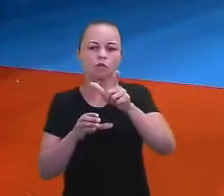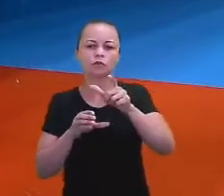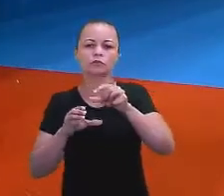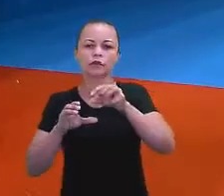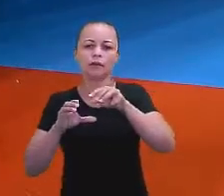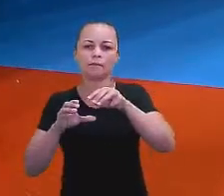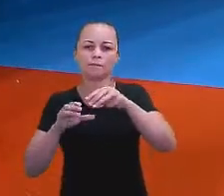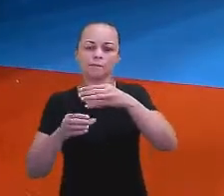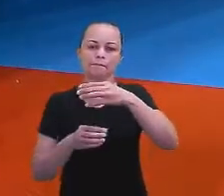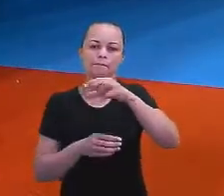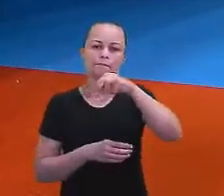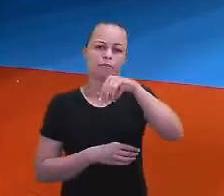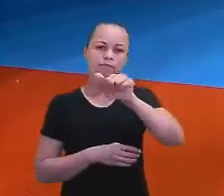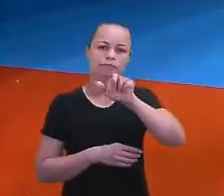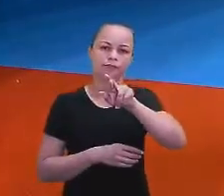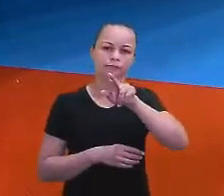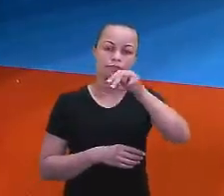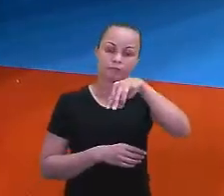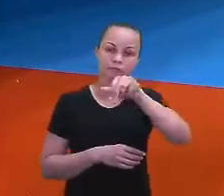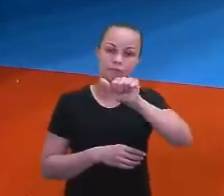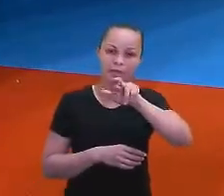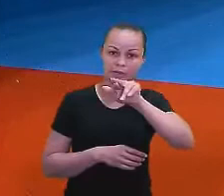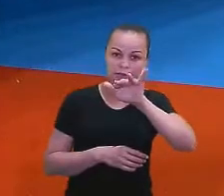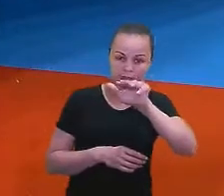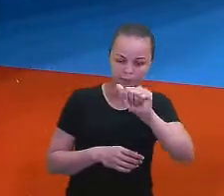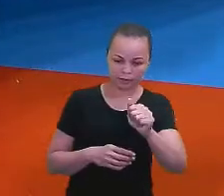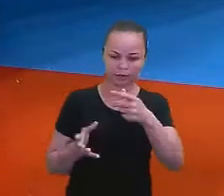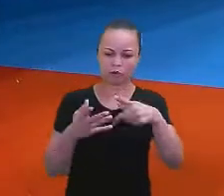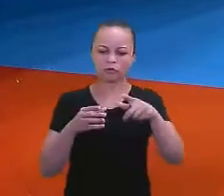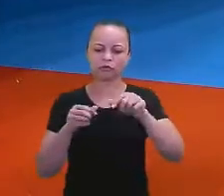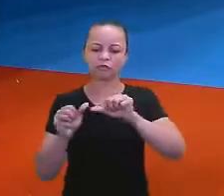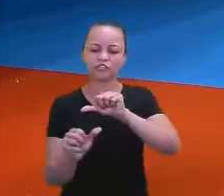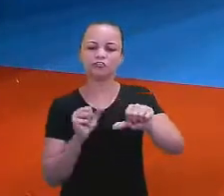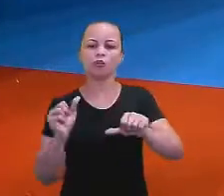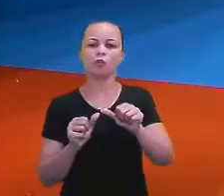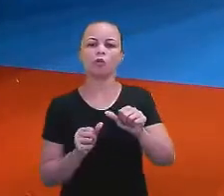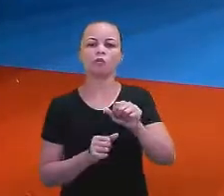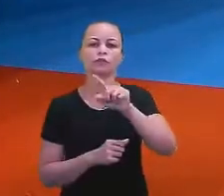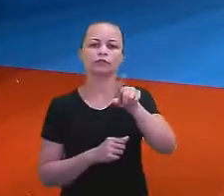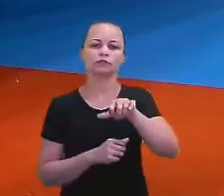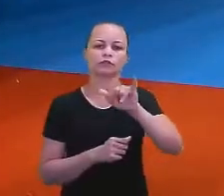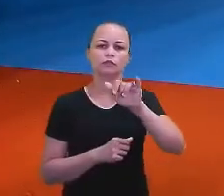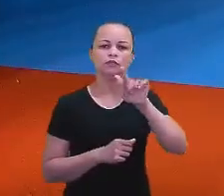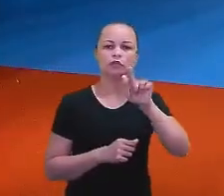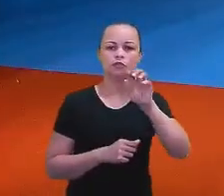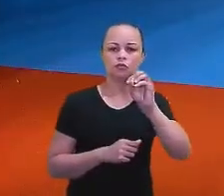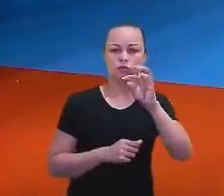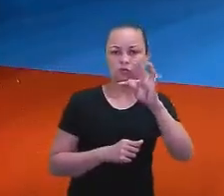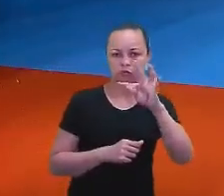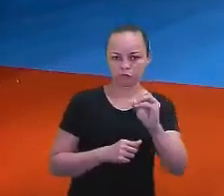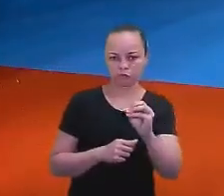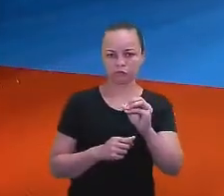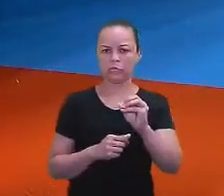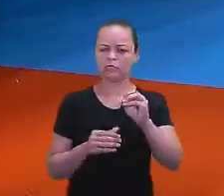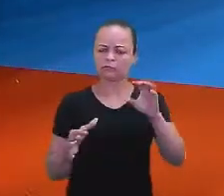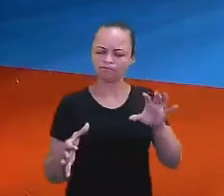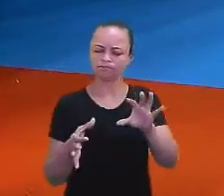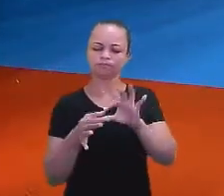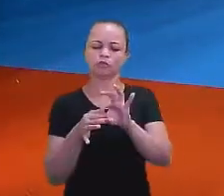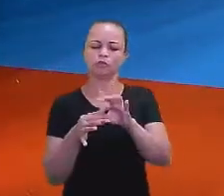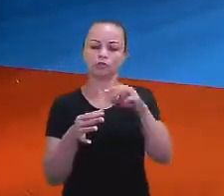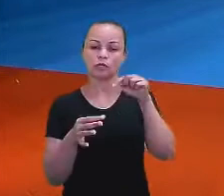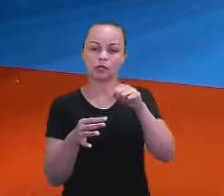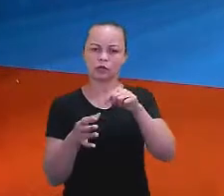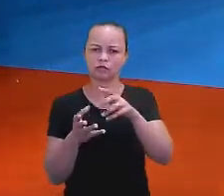Diploide. Então se formou-se aqui uma espécie de zigoto. Mas para que esse zigoto se formasse de forma efetiva, foi feita